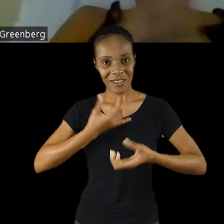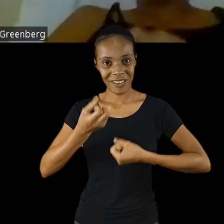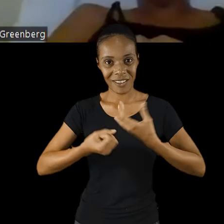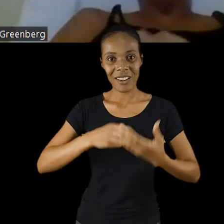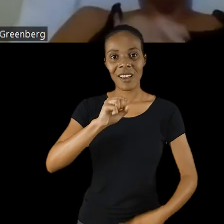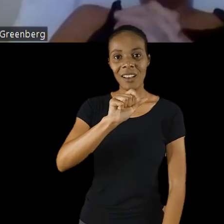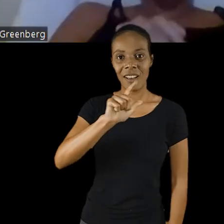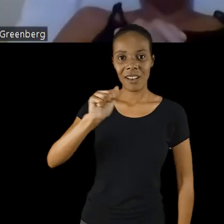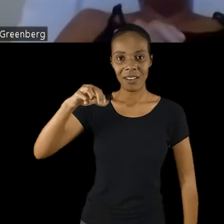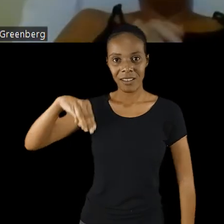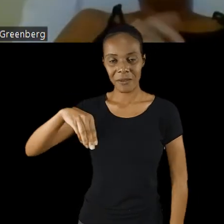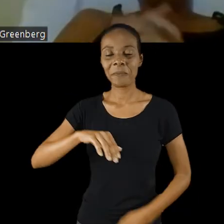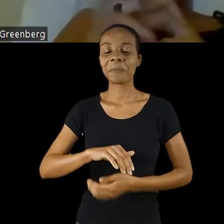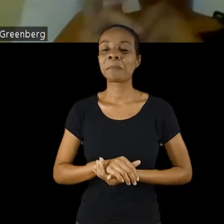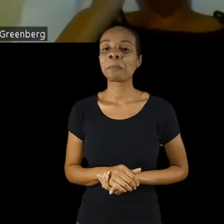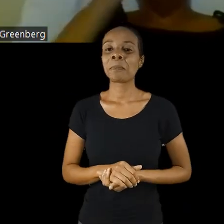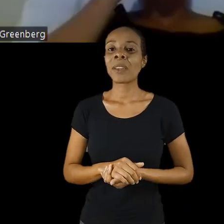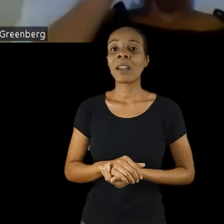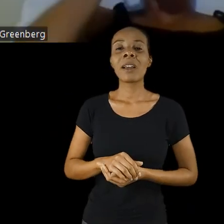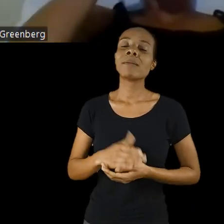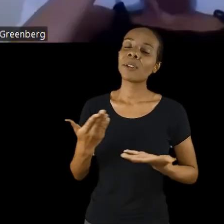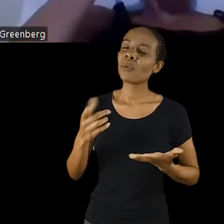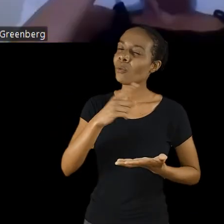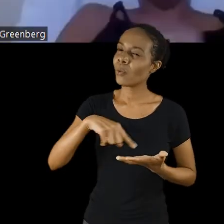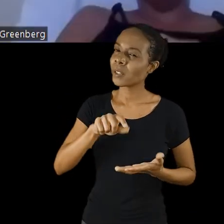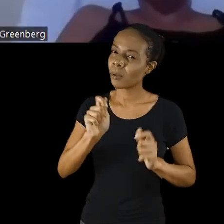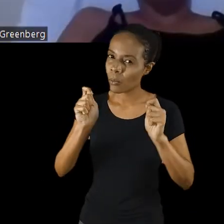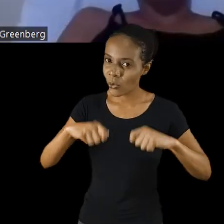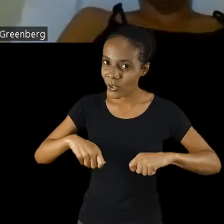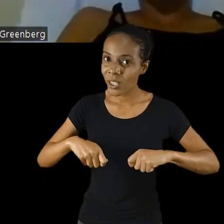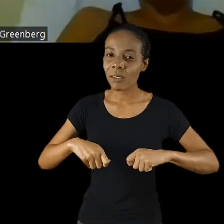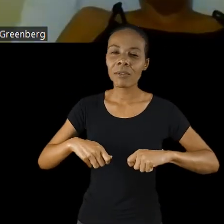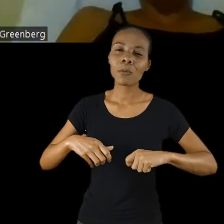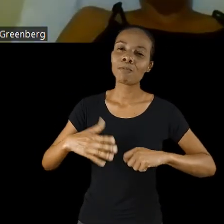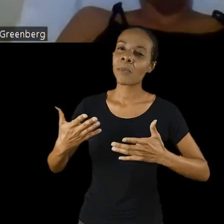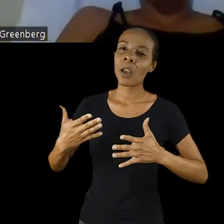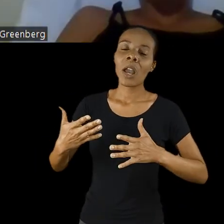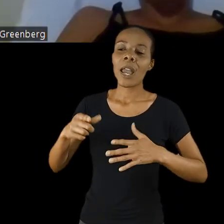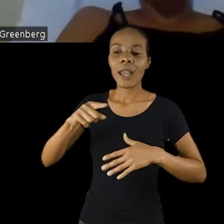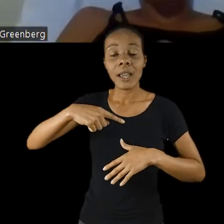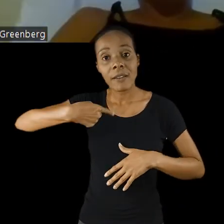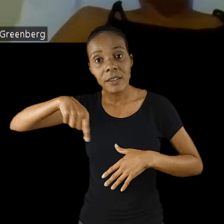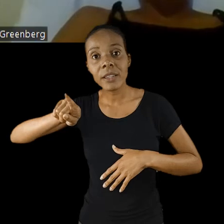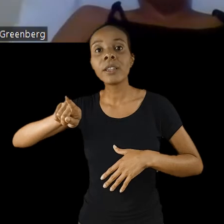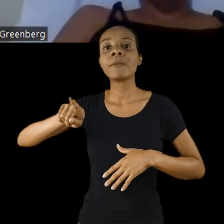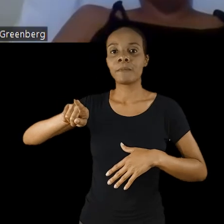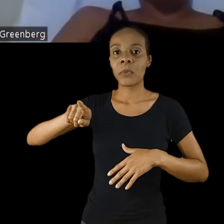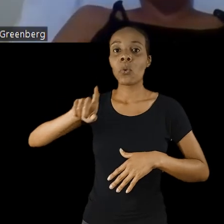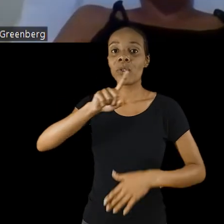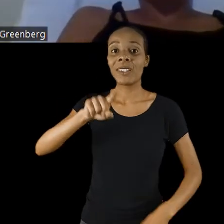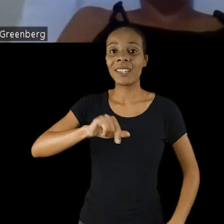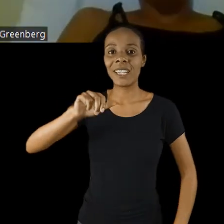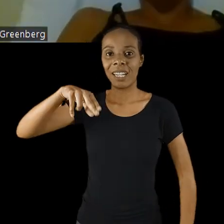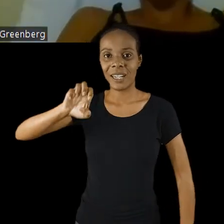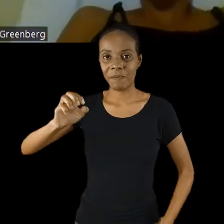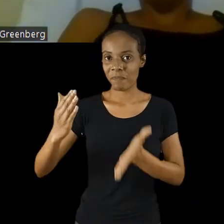salve para ele, o Piê, assim, gente, se vocês puderem curtir o trabalho do Piê, adquiri o zine dele, chamado Luz e Sombra.